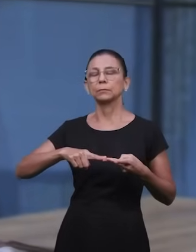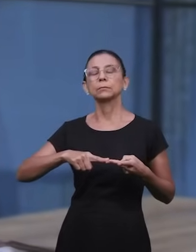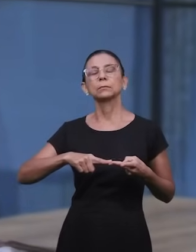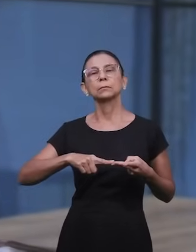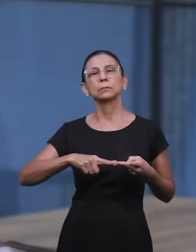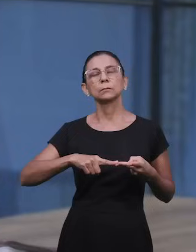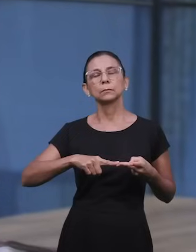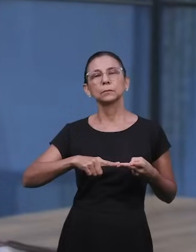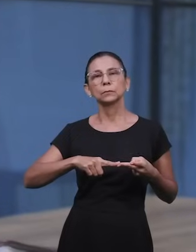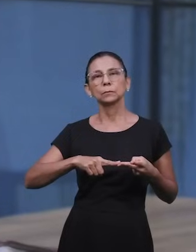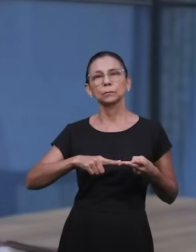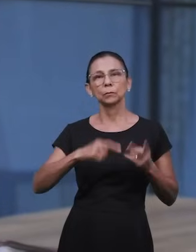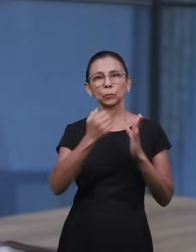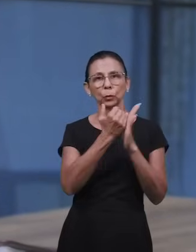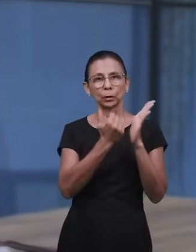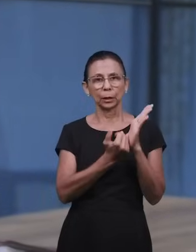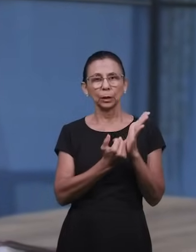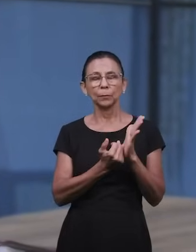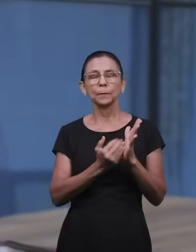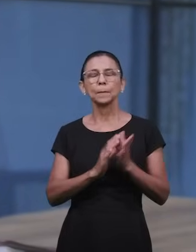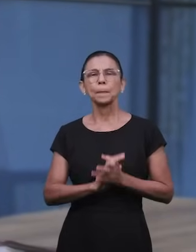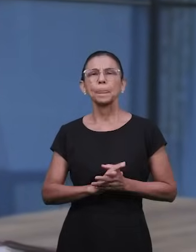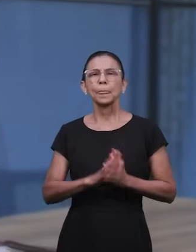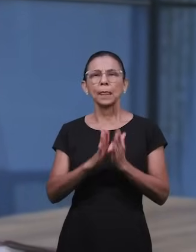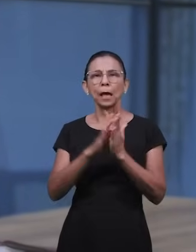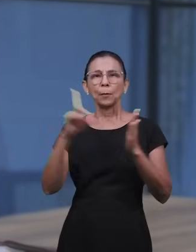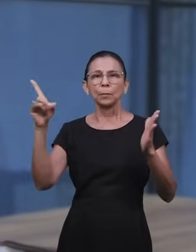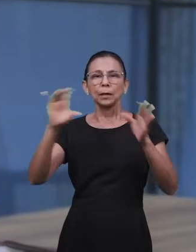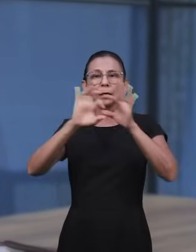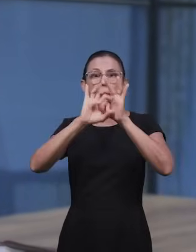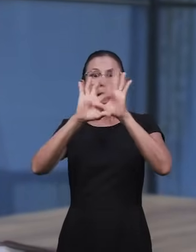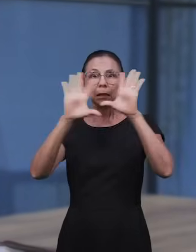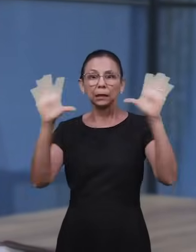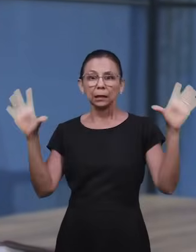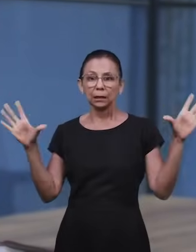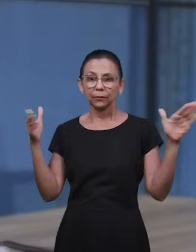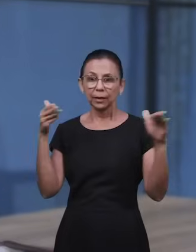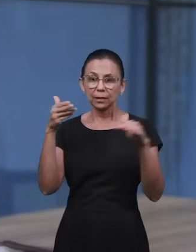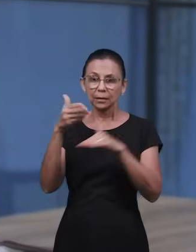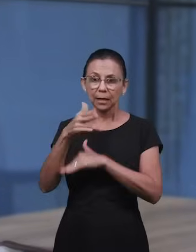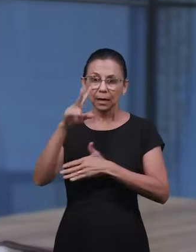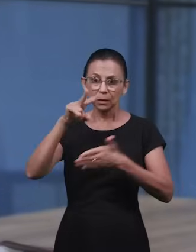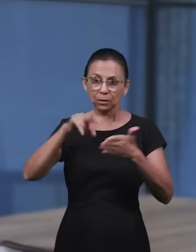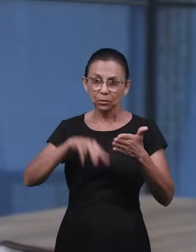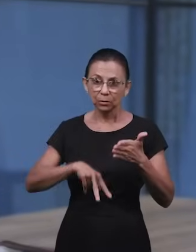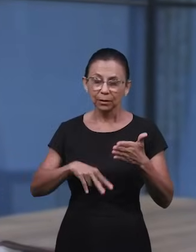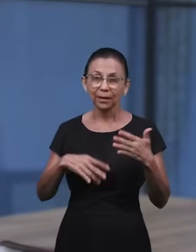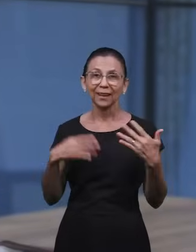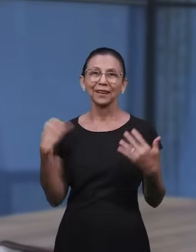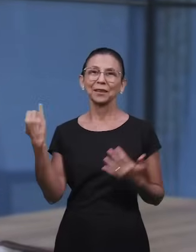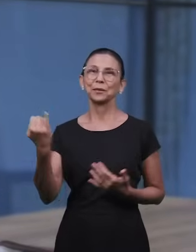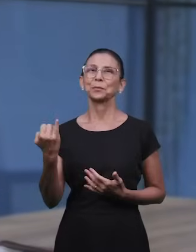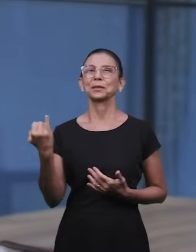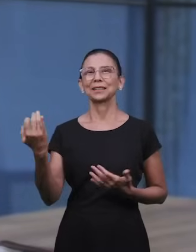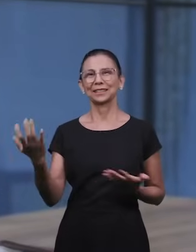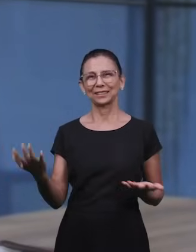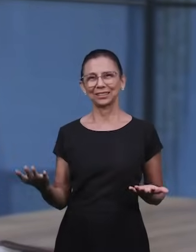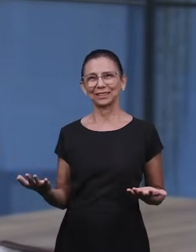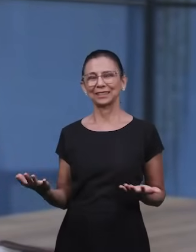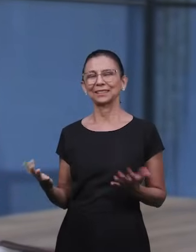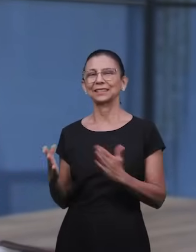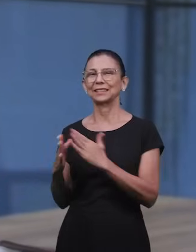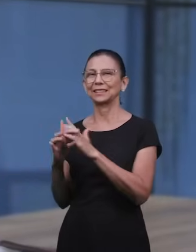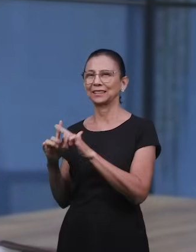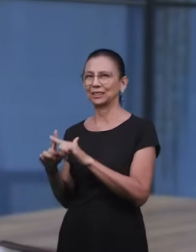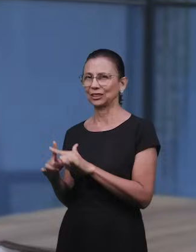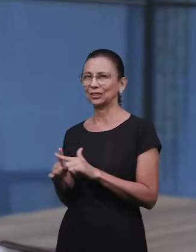deste tema, do livre acesso, né, às Escrituras, à Palavra de Deus, como isso é importante na vida da